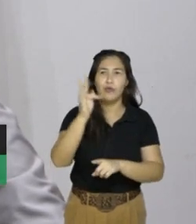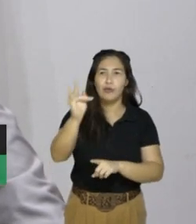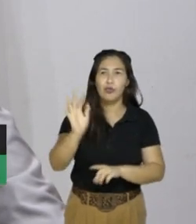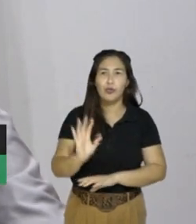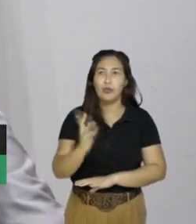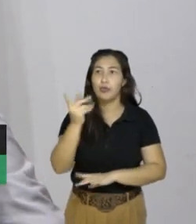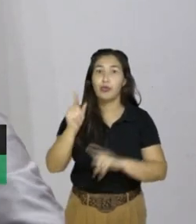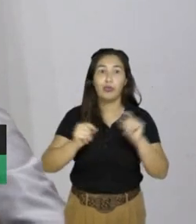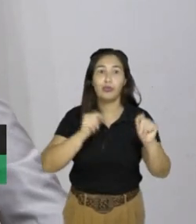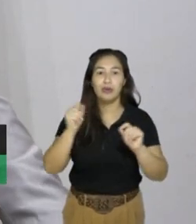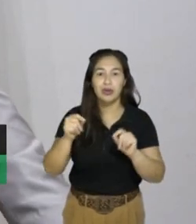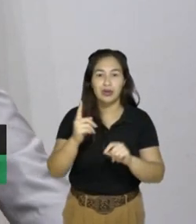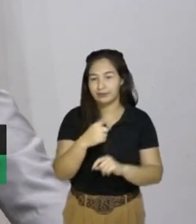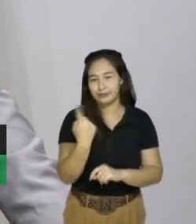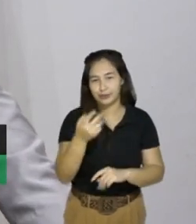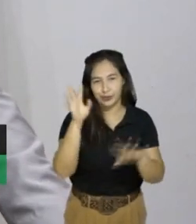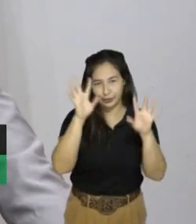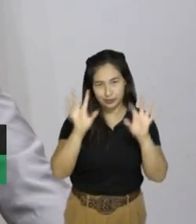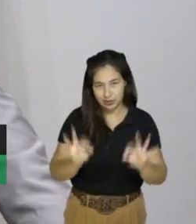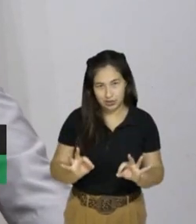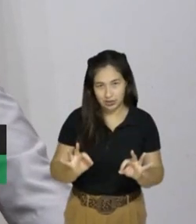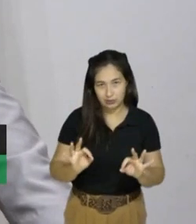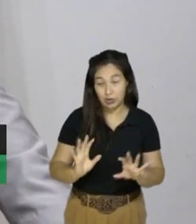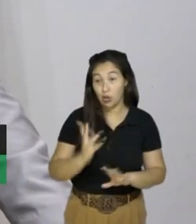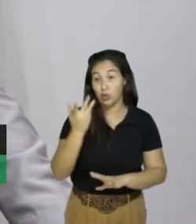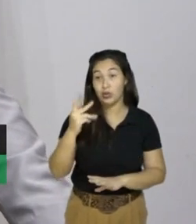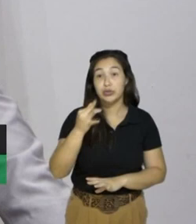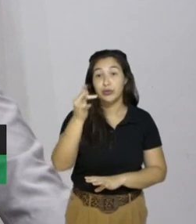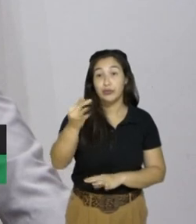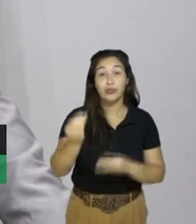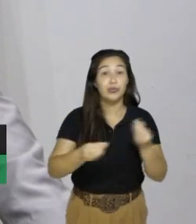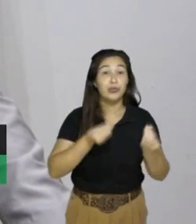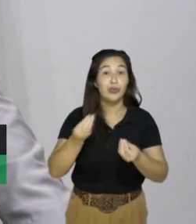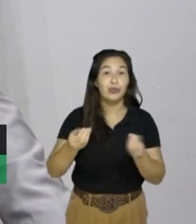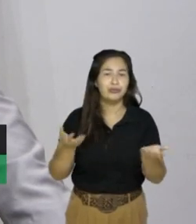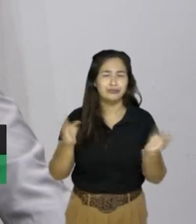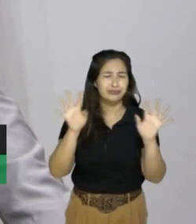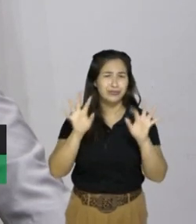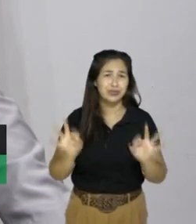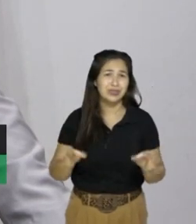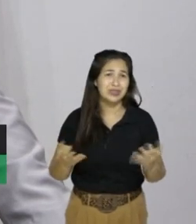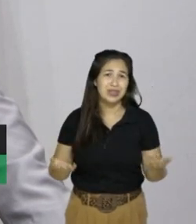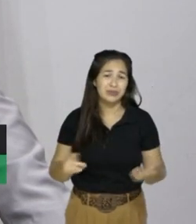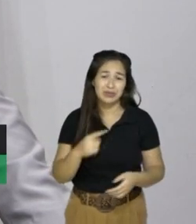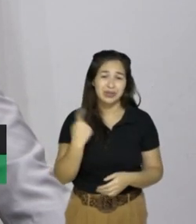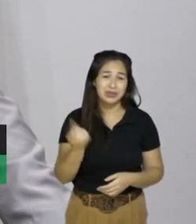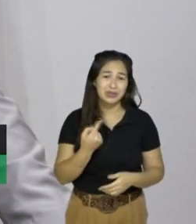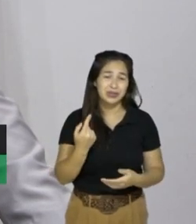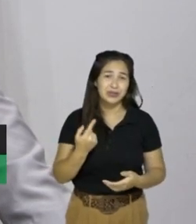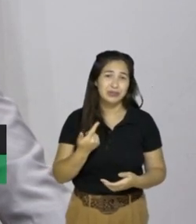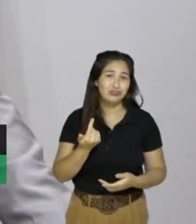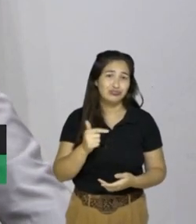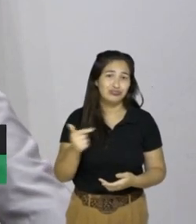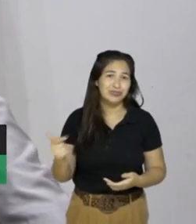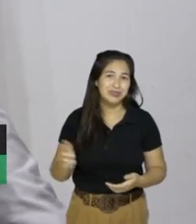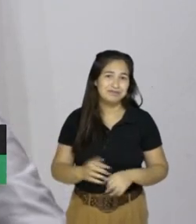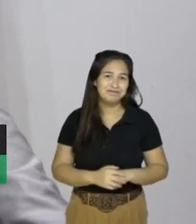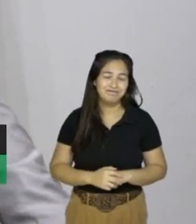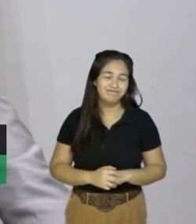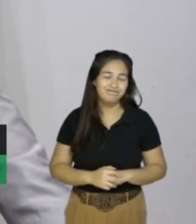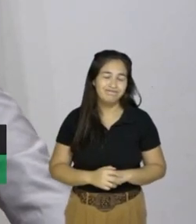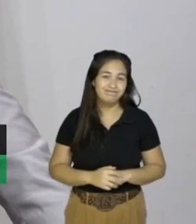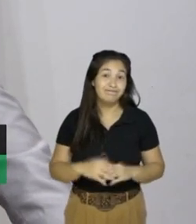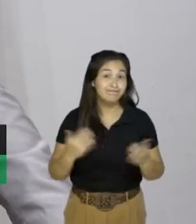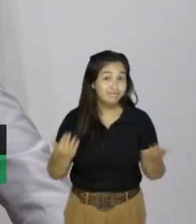tem esse poder de predestinar O que vai acontecer no futuro como que vai chegar aqui então